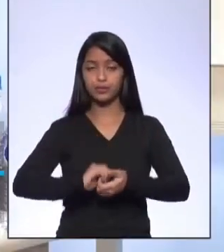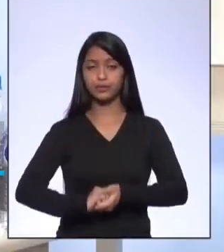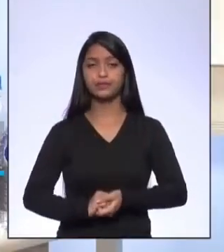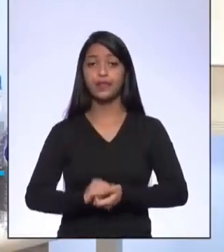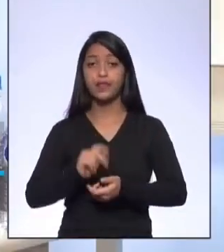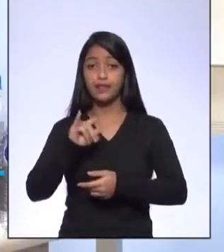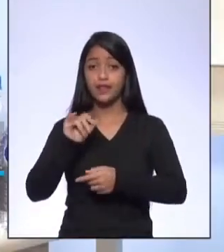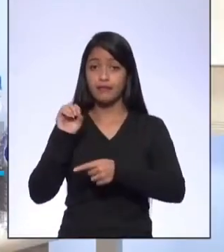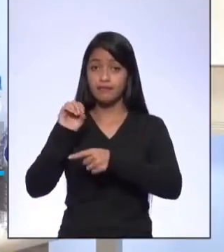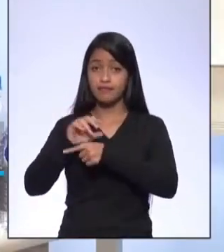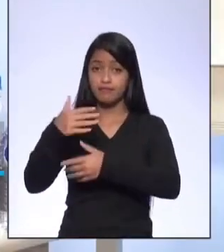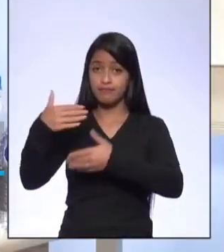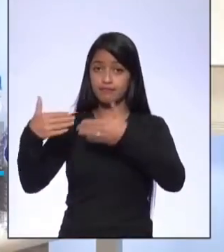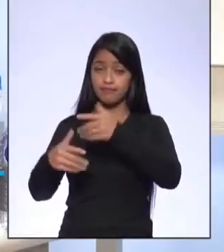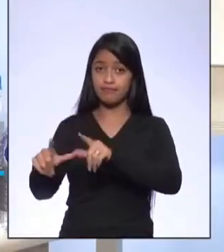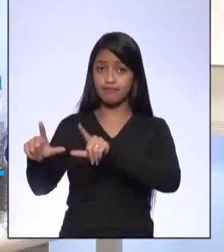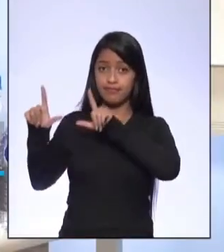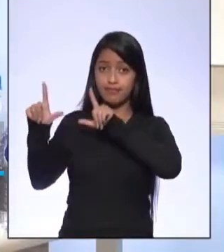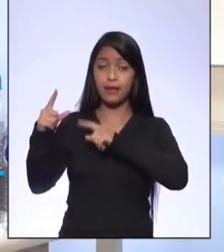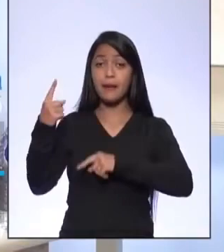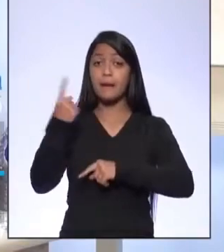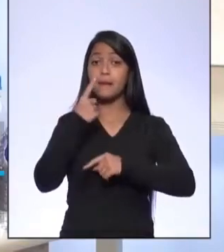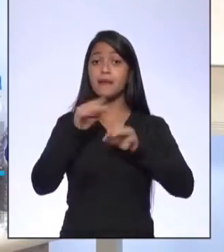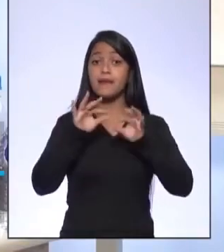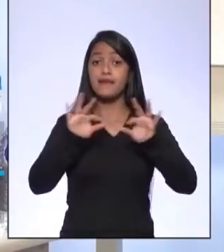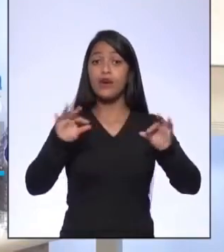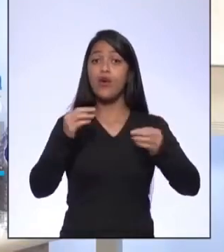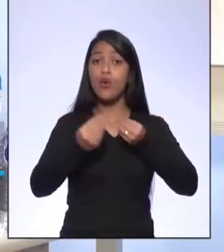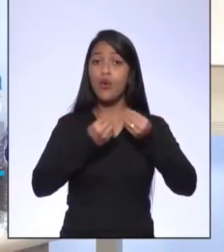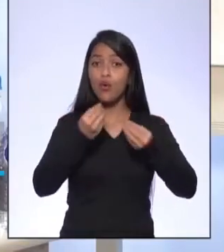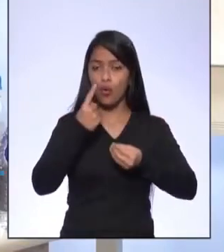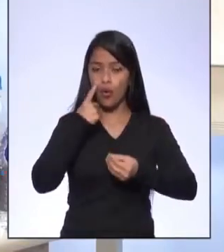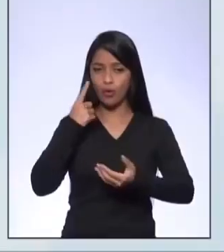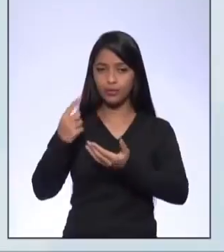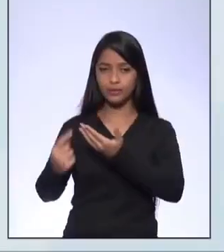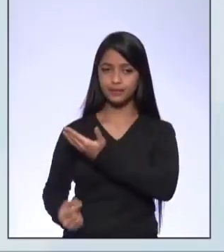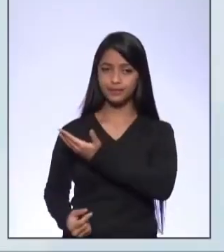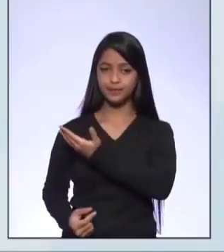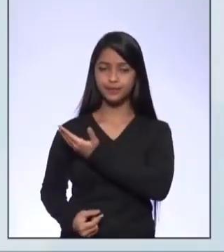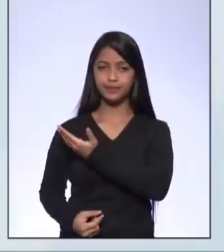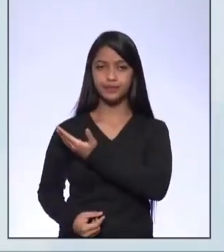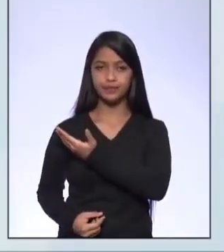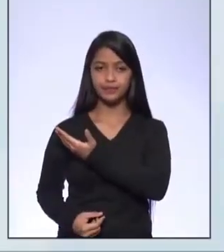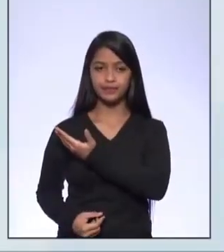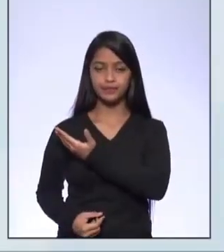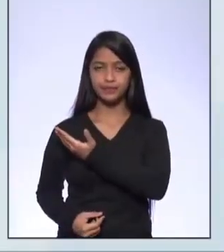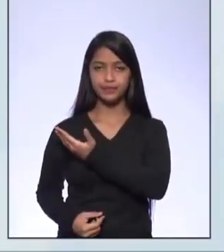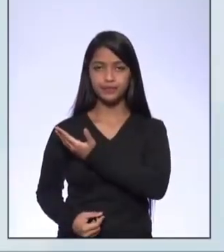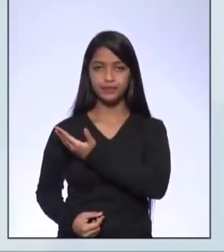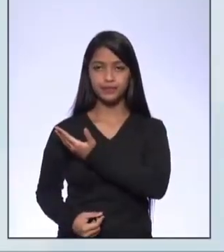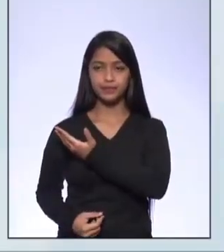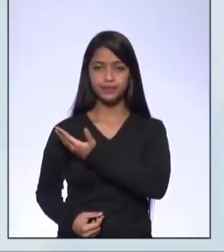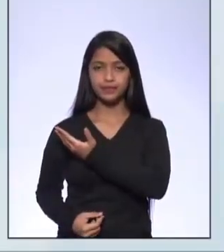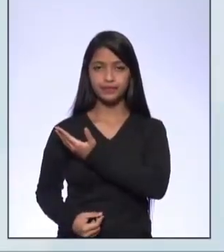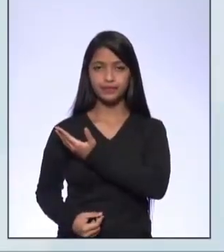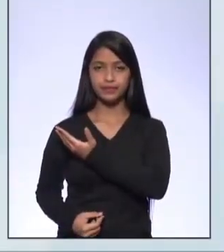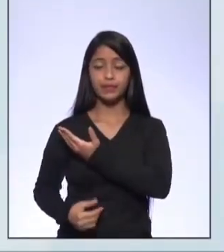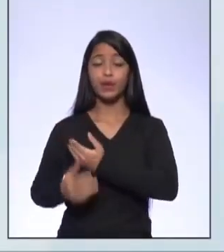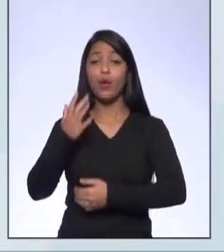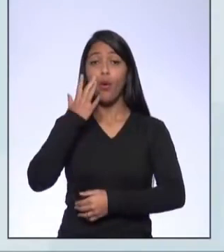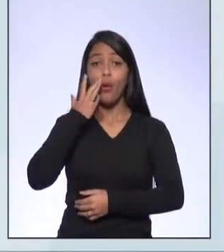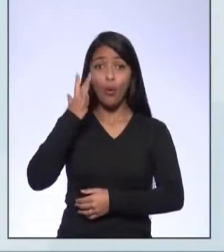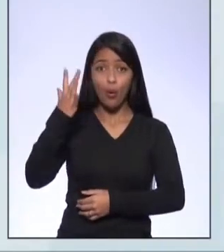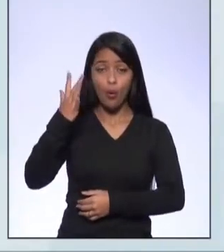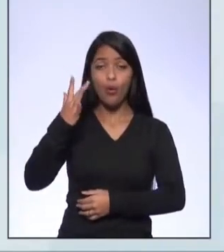na tela como ficaria a primeira frase. Então, gold is a very valuable metal. Então, ouro é um metal